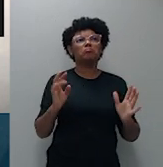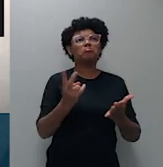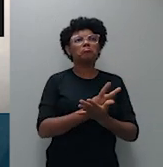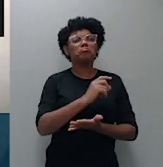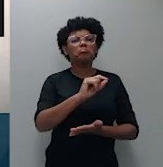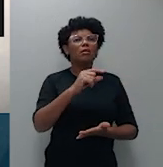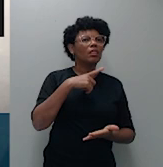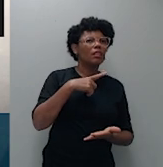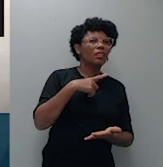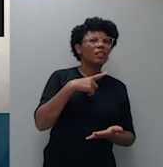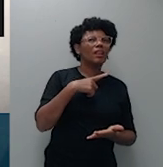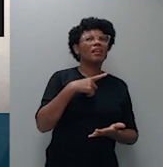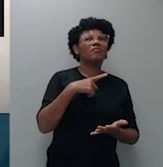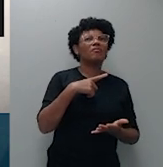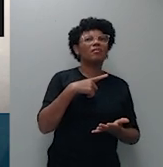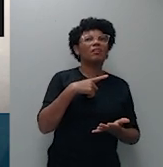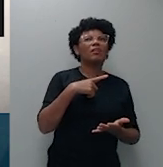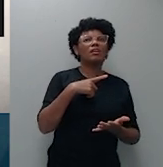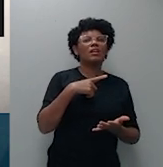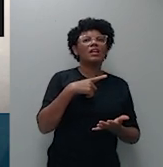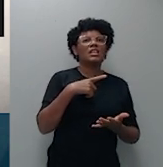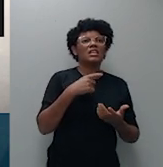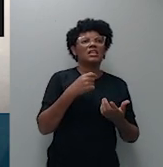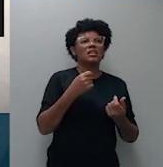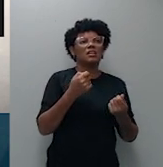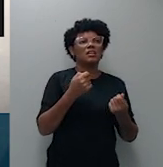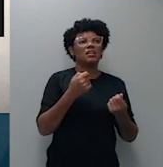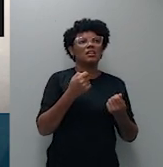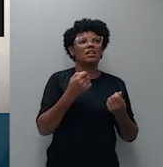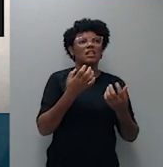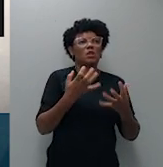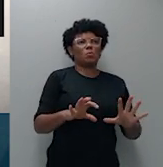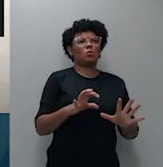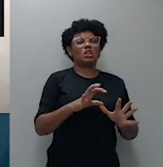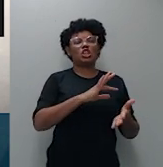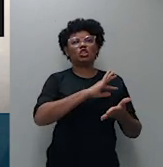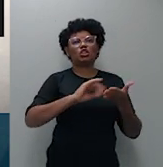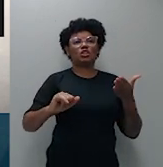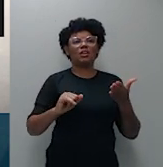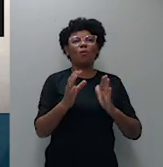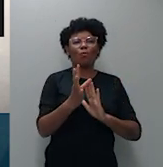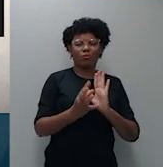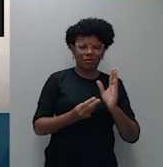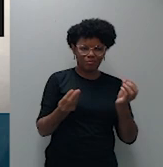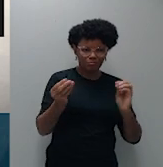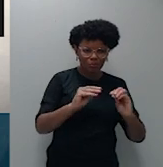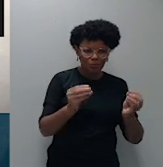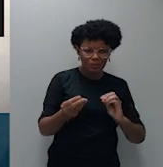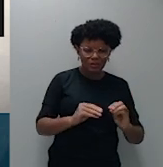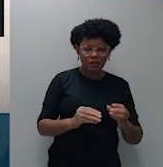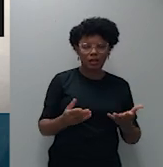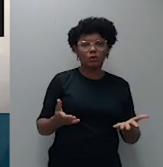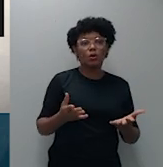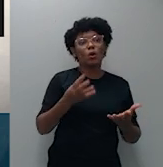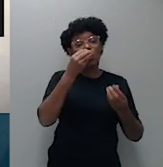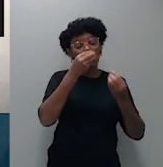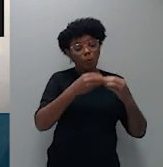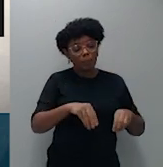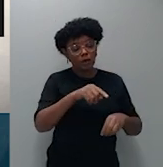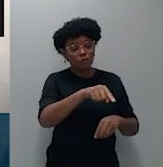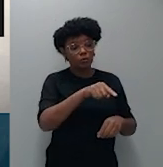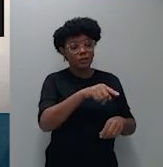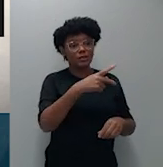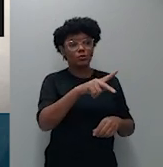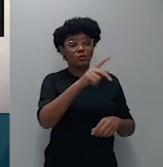recusa a exclusão de publicação da imagem com conteúdo ofensivo em prejuízo do genitor e seu filho menor de idade